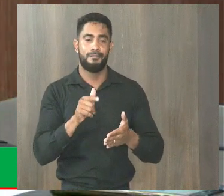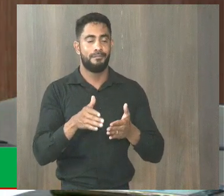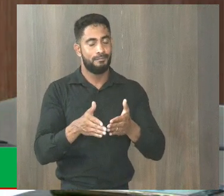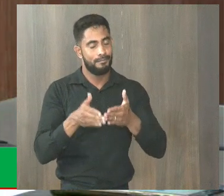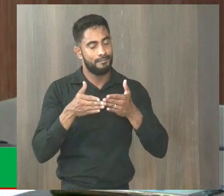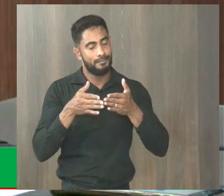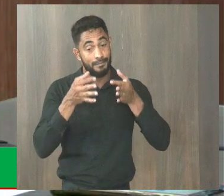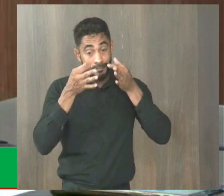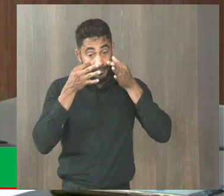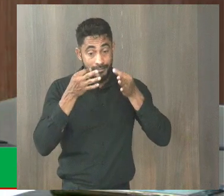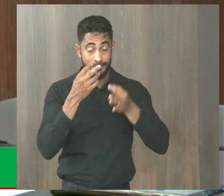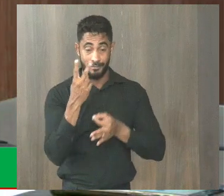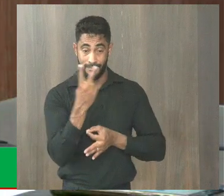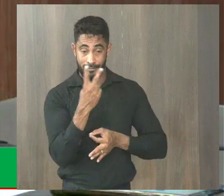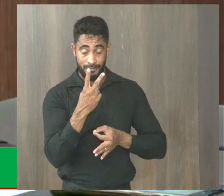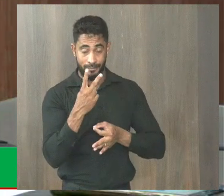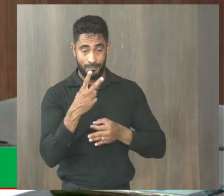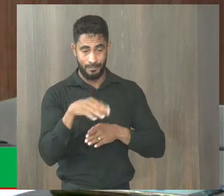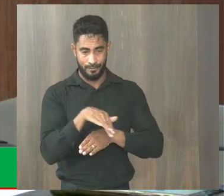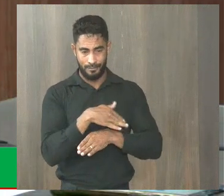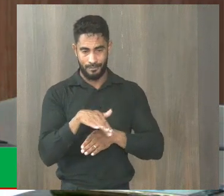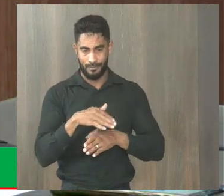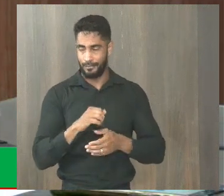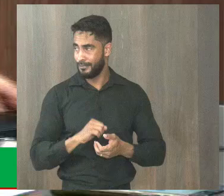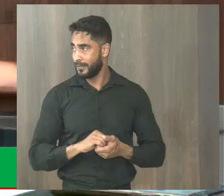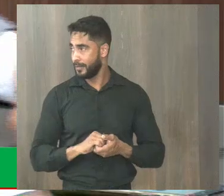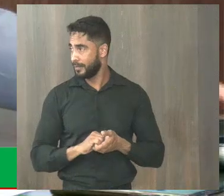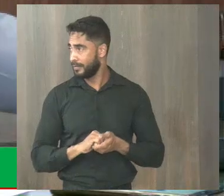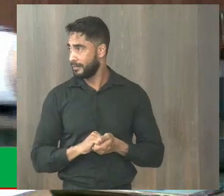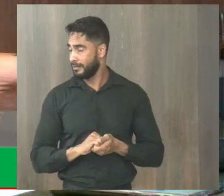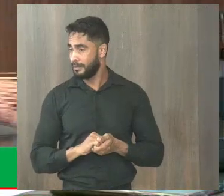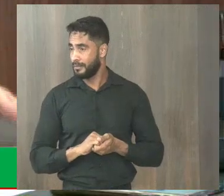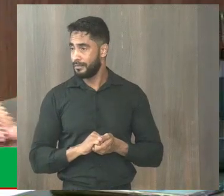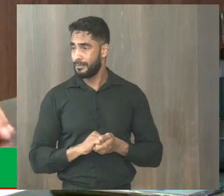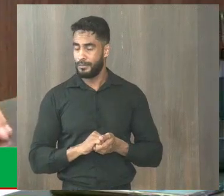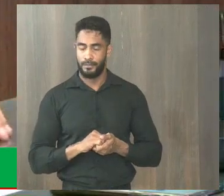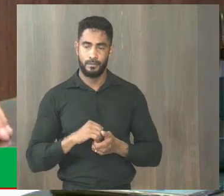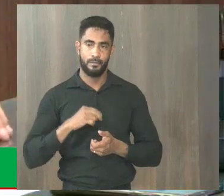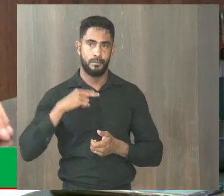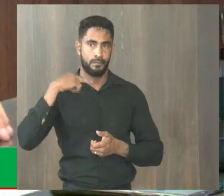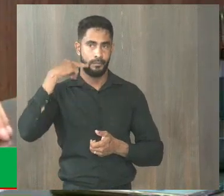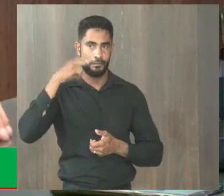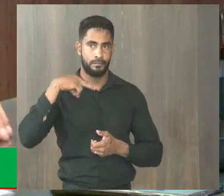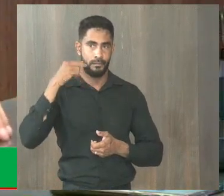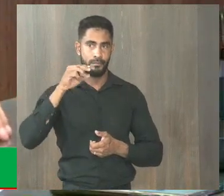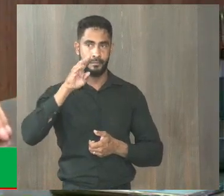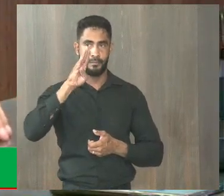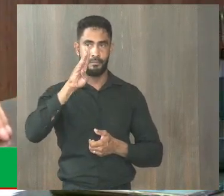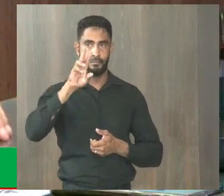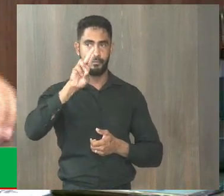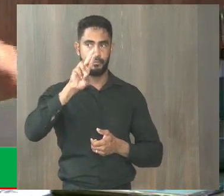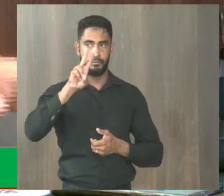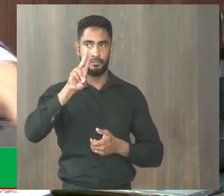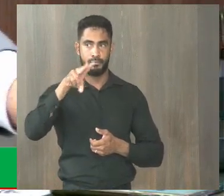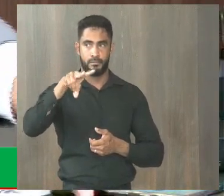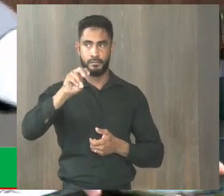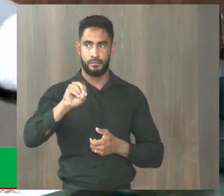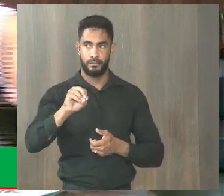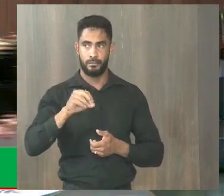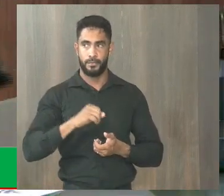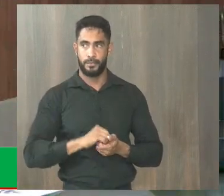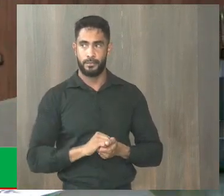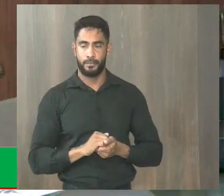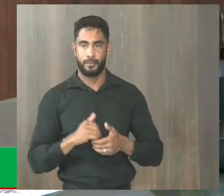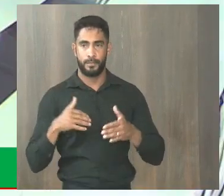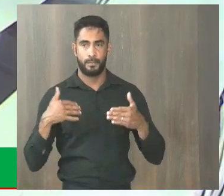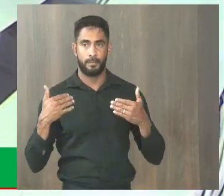atenção nessas duas ruas aí. Muito obrigado, presidente. Palavra, presidente. Ok, com a palavra, vereador Bruno. Presidente,